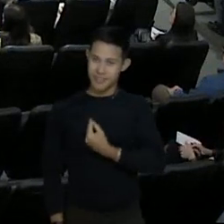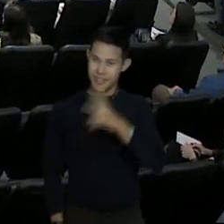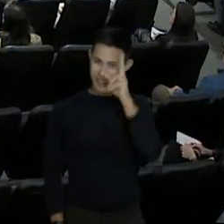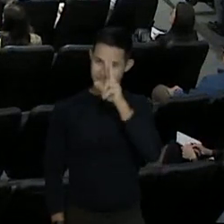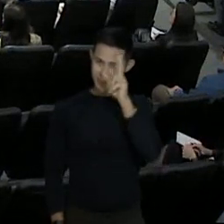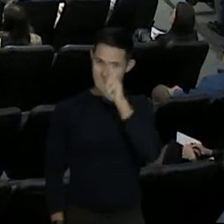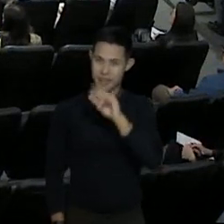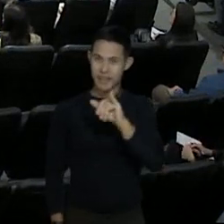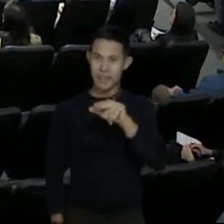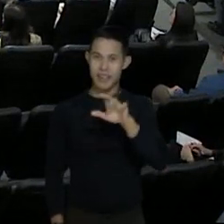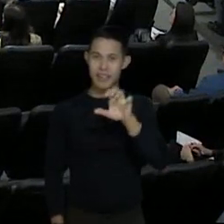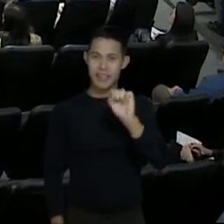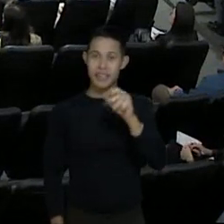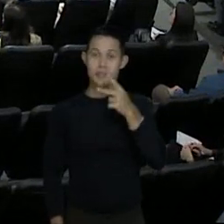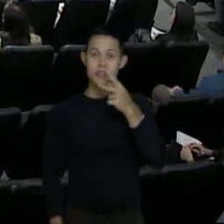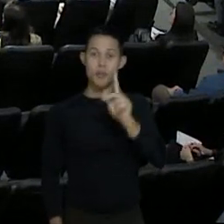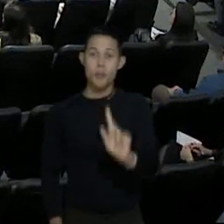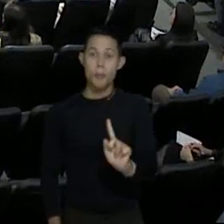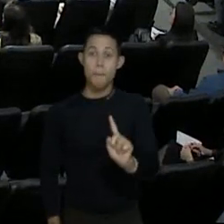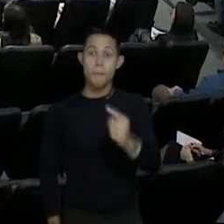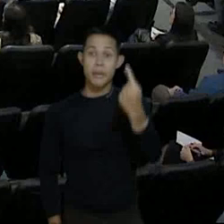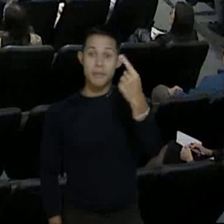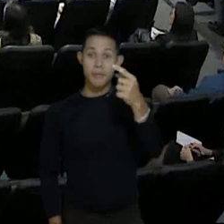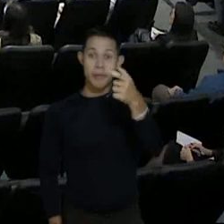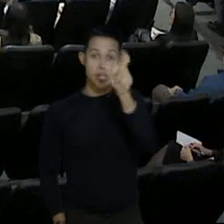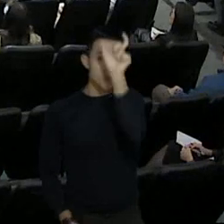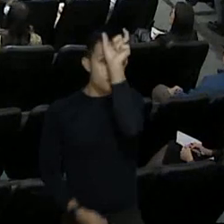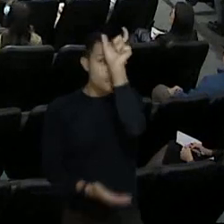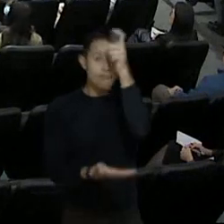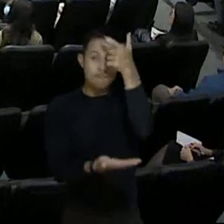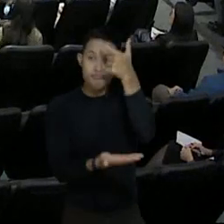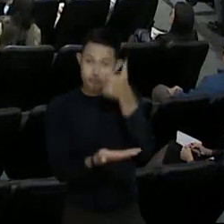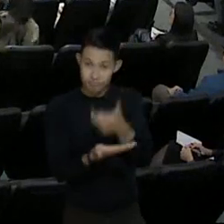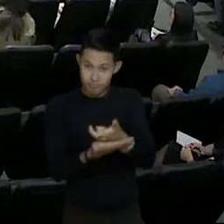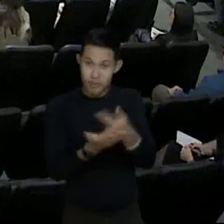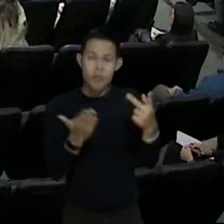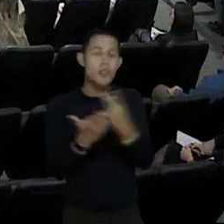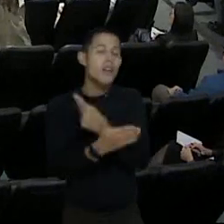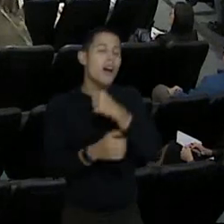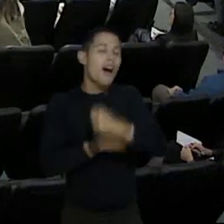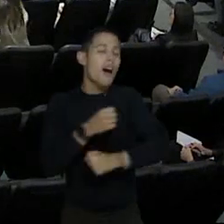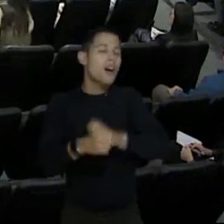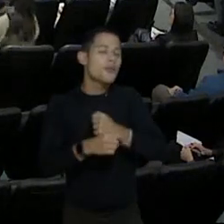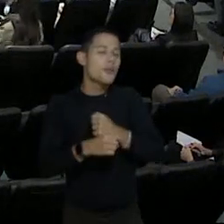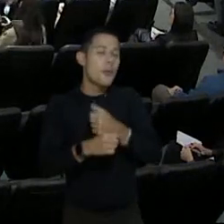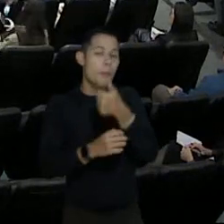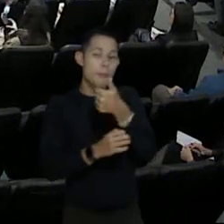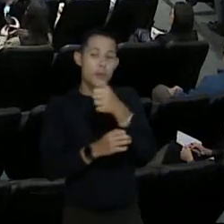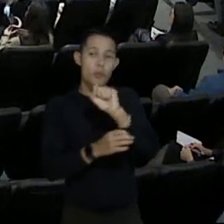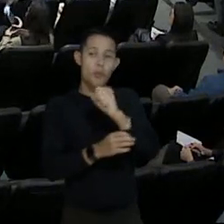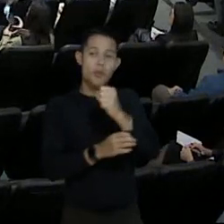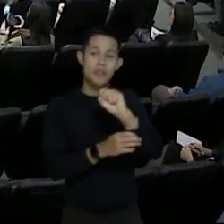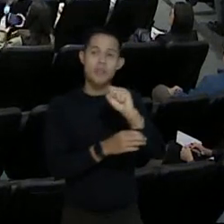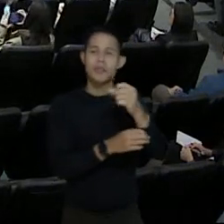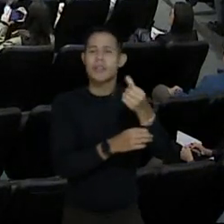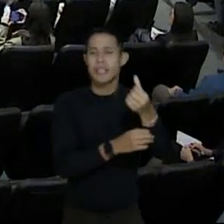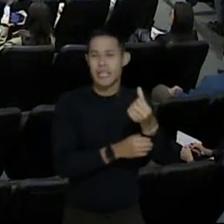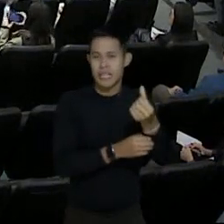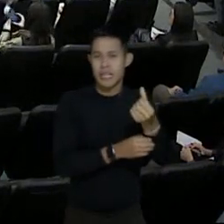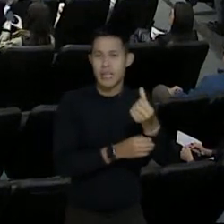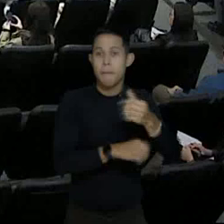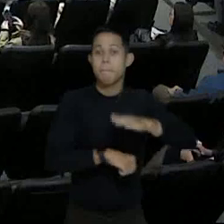primeiro primeiro caso de dislexia foi em 1800 86 mais ou menos a mais de 130